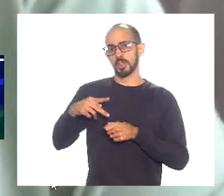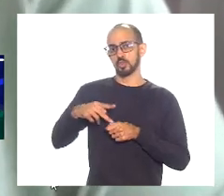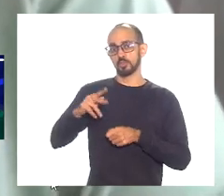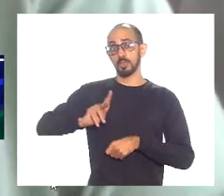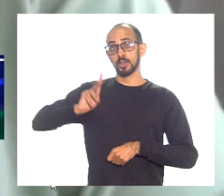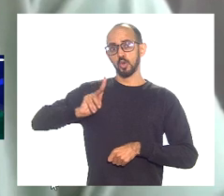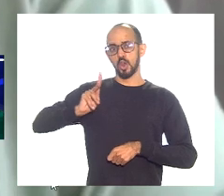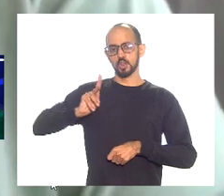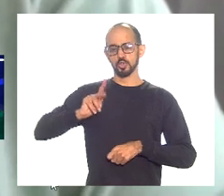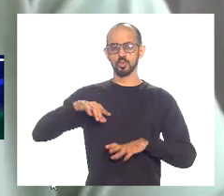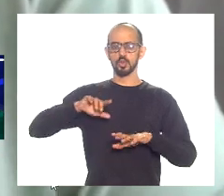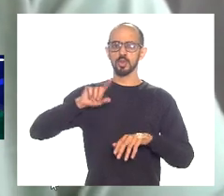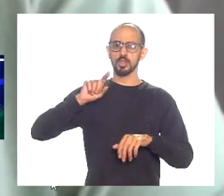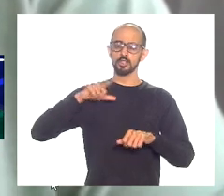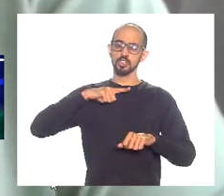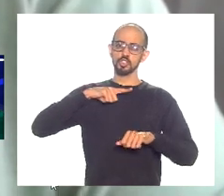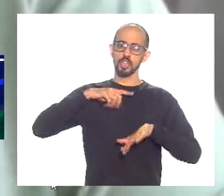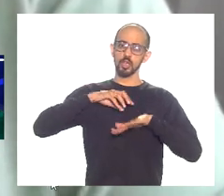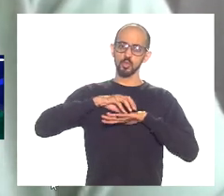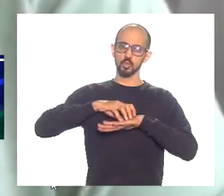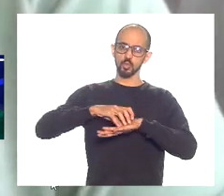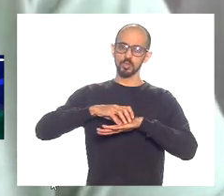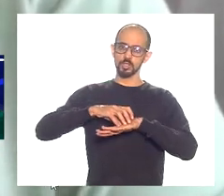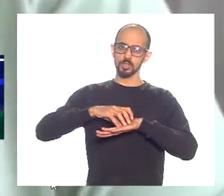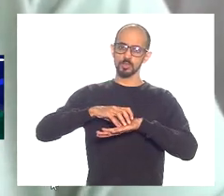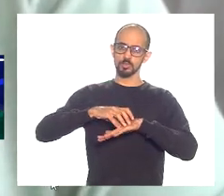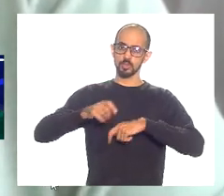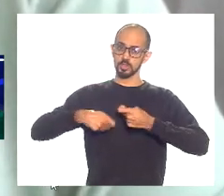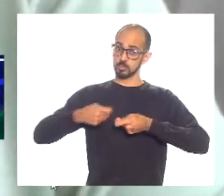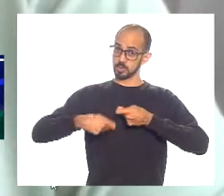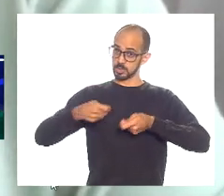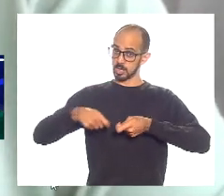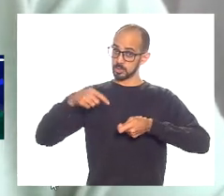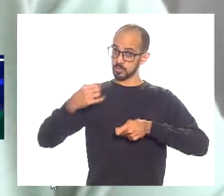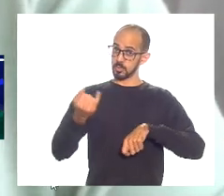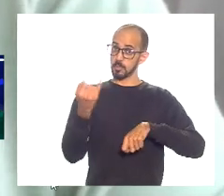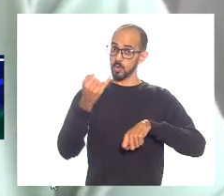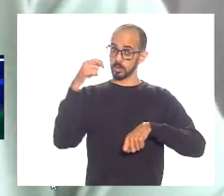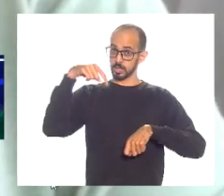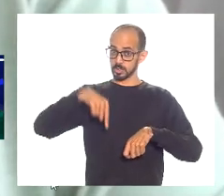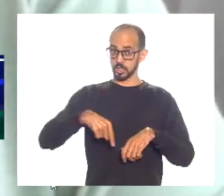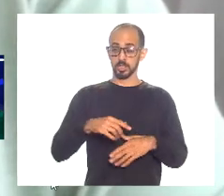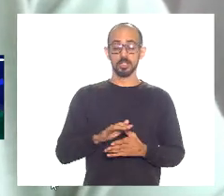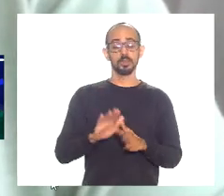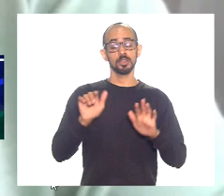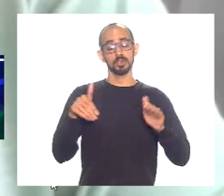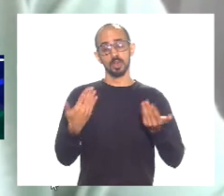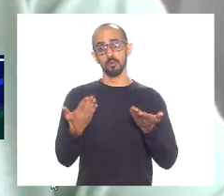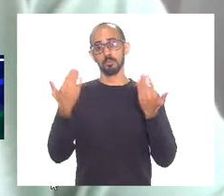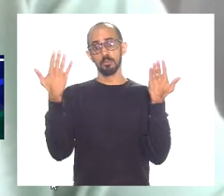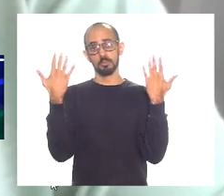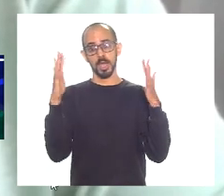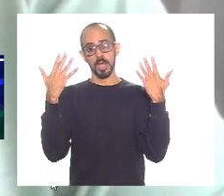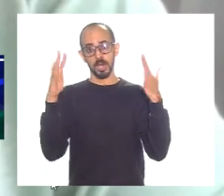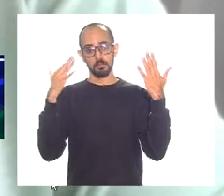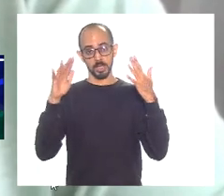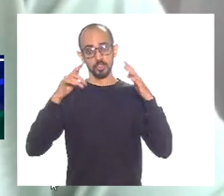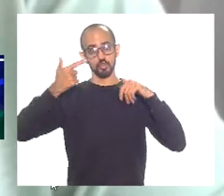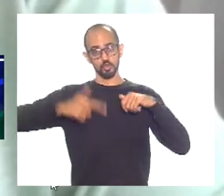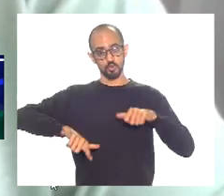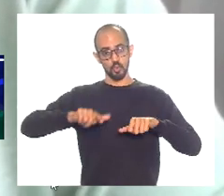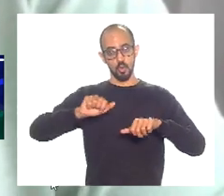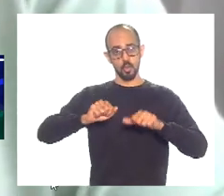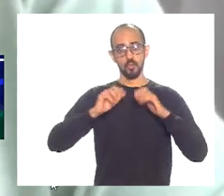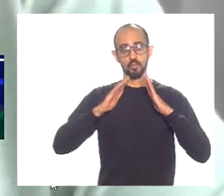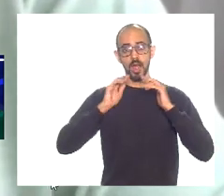um turismo de negócio, né? Muito importante. E eu quero aqui parabenizar mais uma vez a Assembleia,